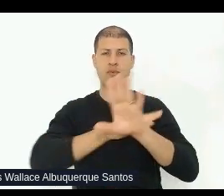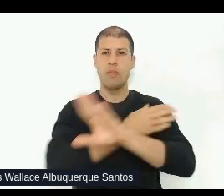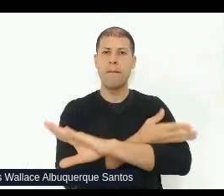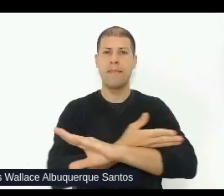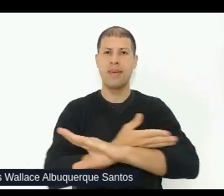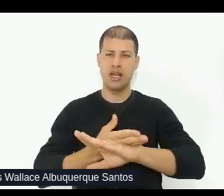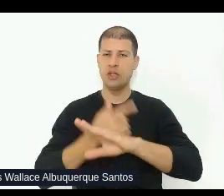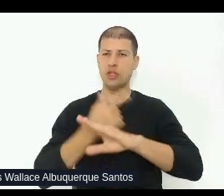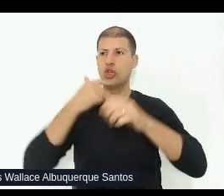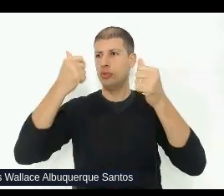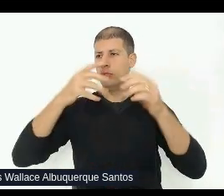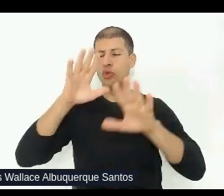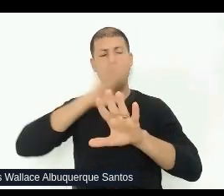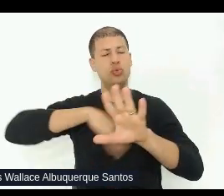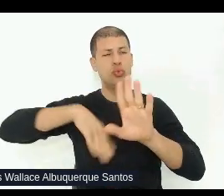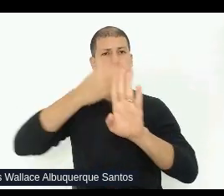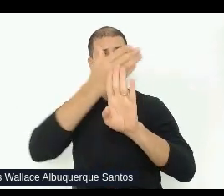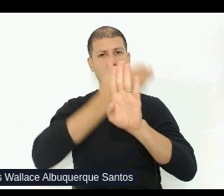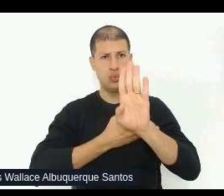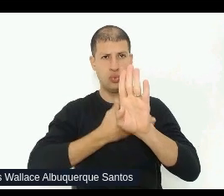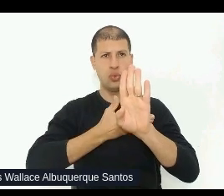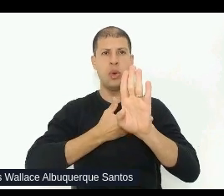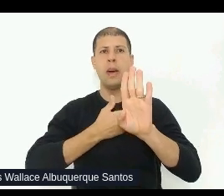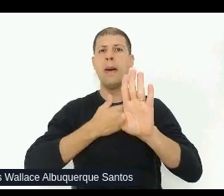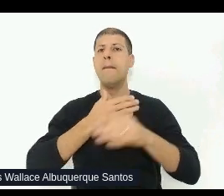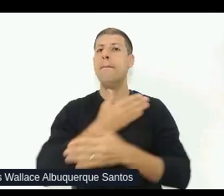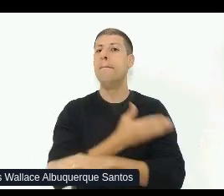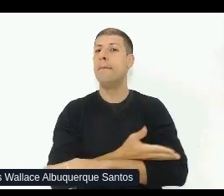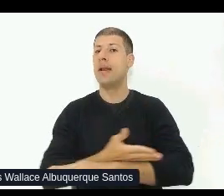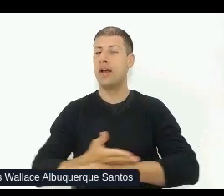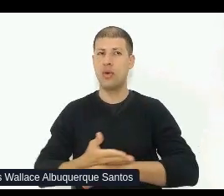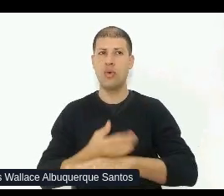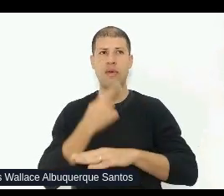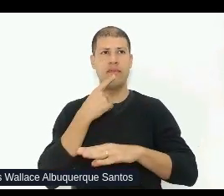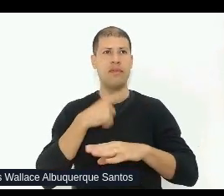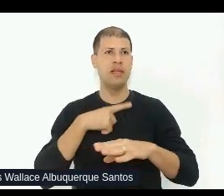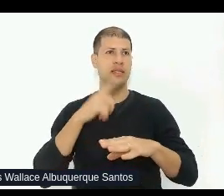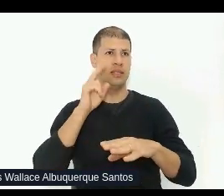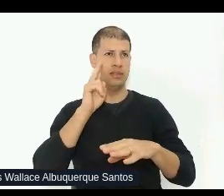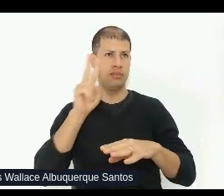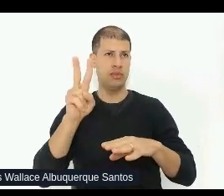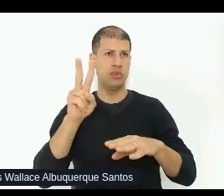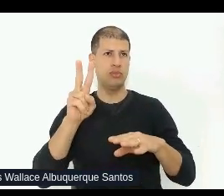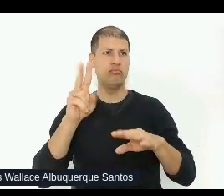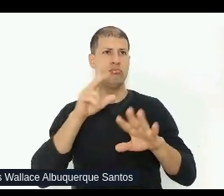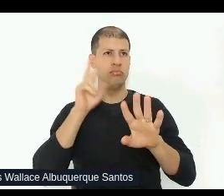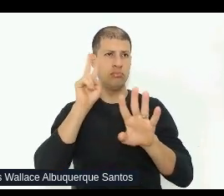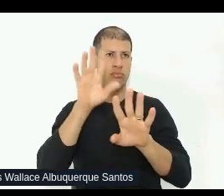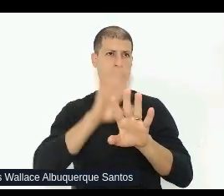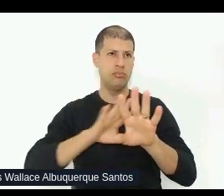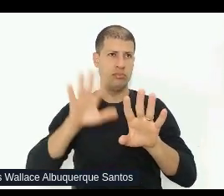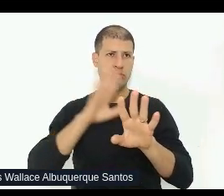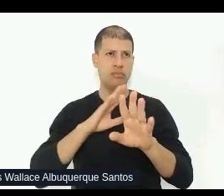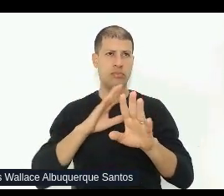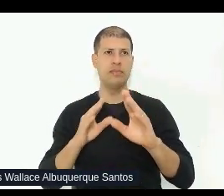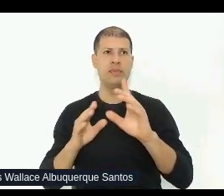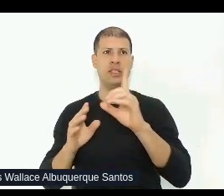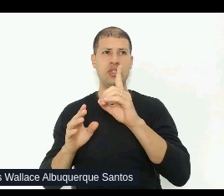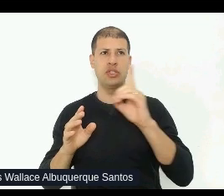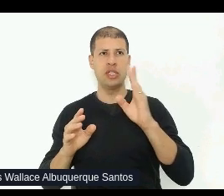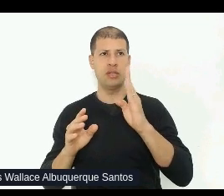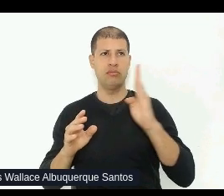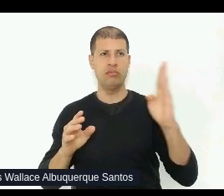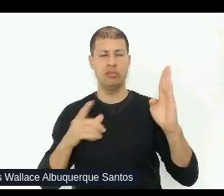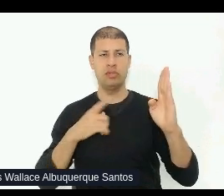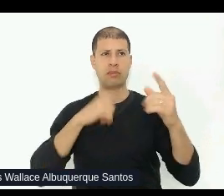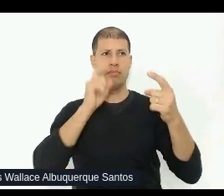de fundo, com cor branca. Aí eu falo, elementos que compõem o visual. No topo alinhado à direita, eu tenho 12 botões.